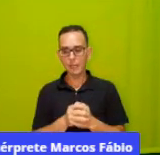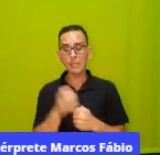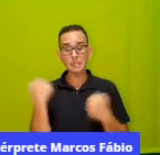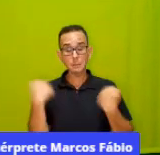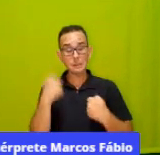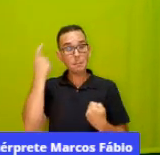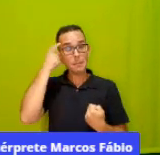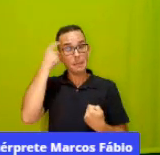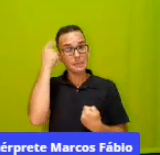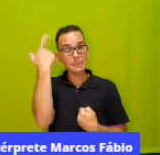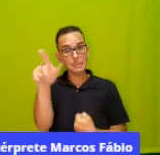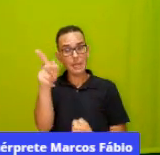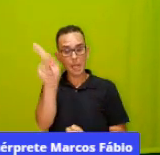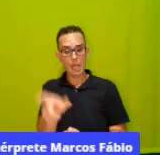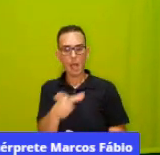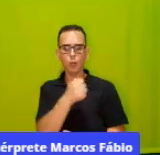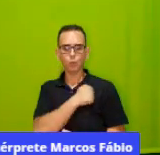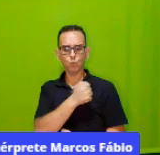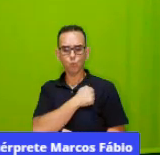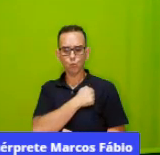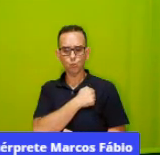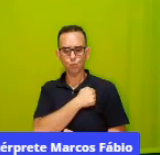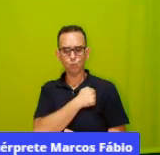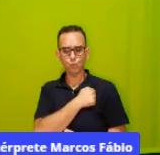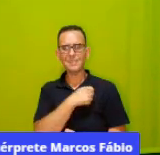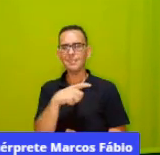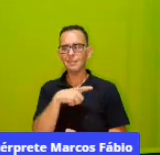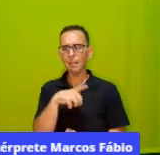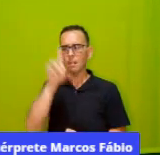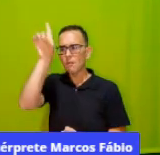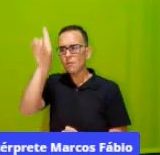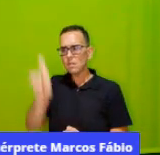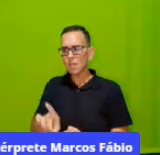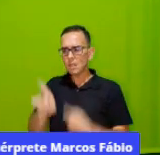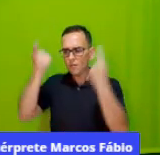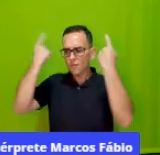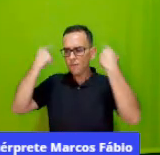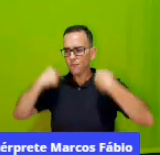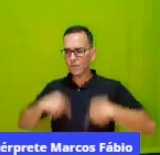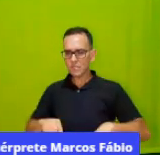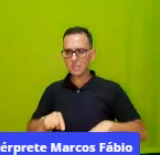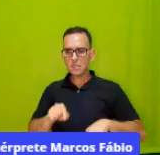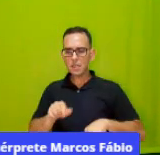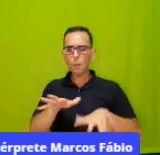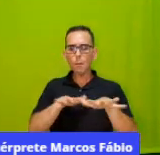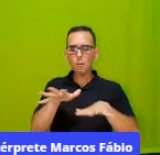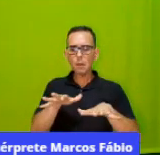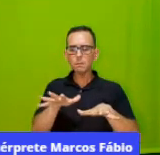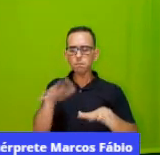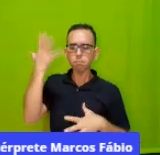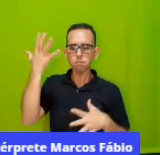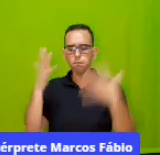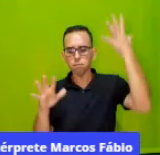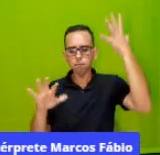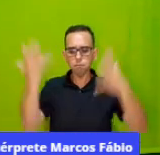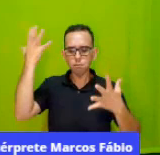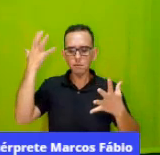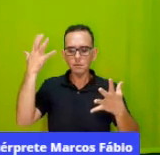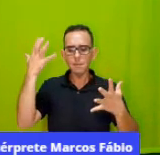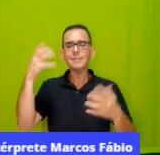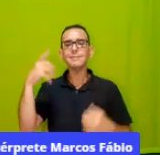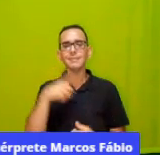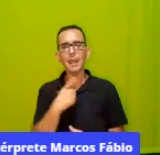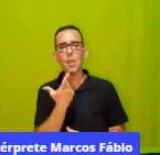está complementando, por mais que a gente tem que pensar nesse aluno, então os alunos que possuem deficiência física, com